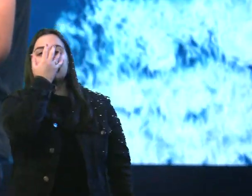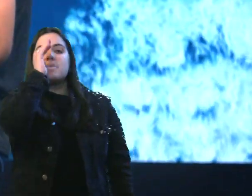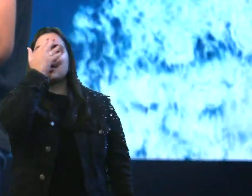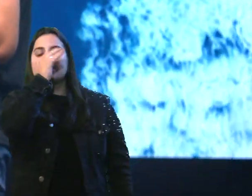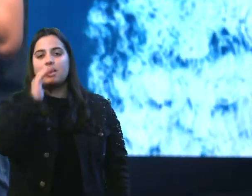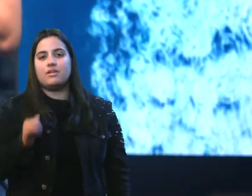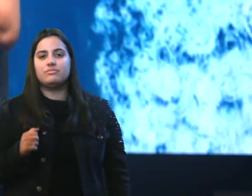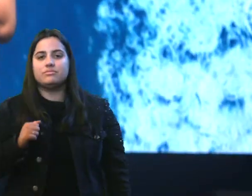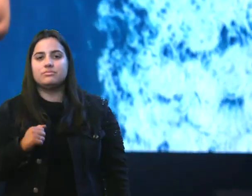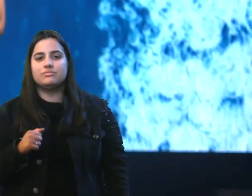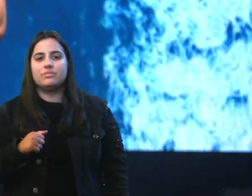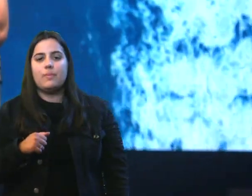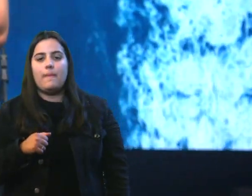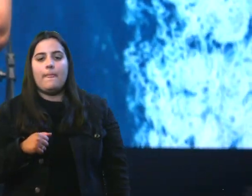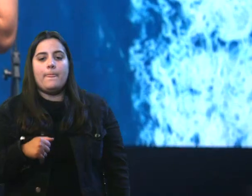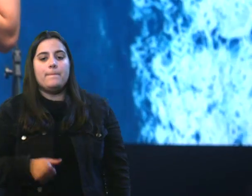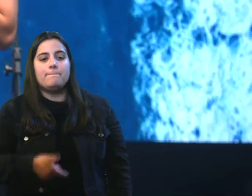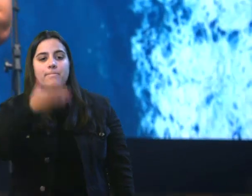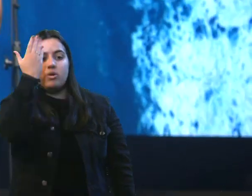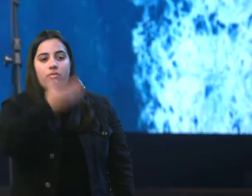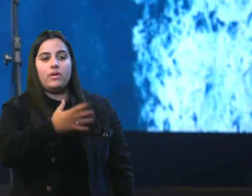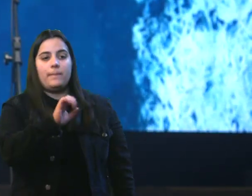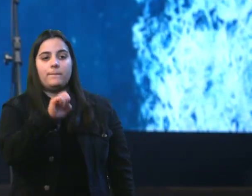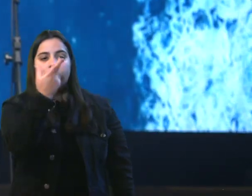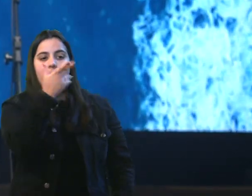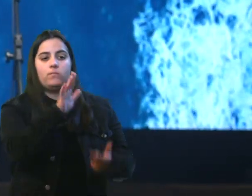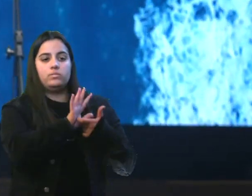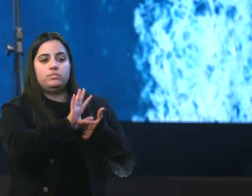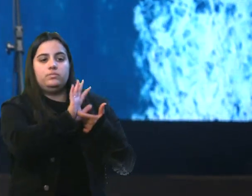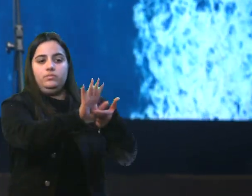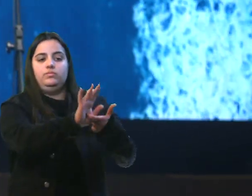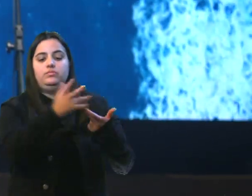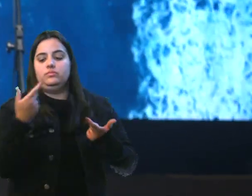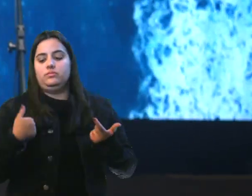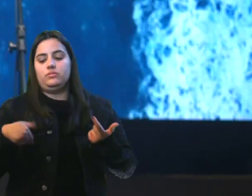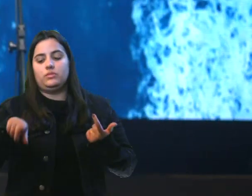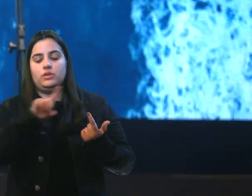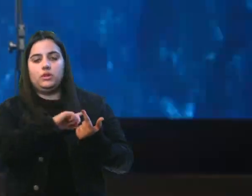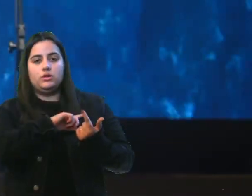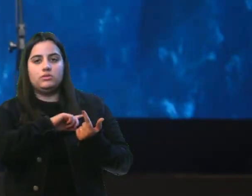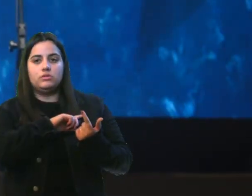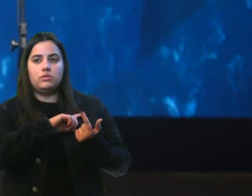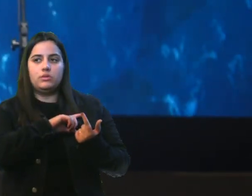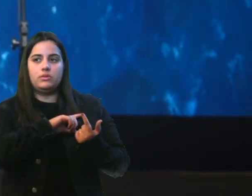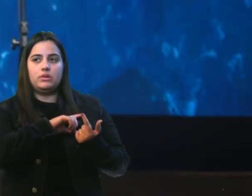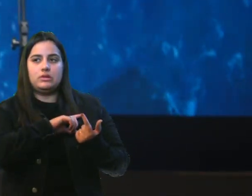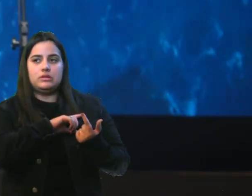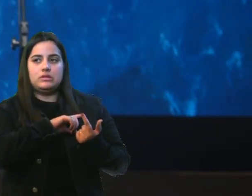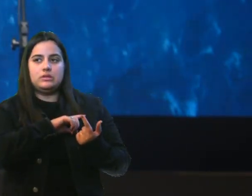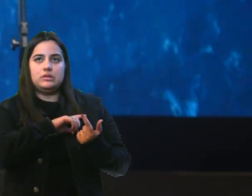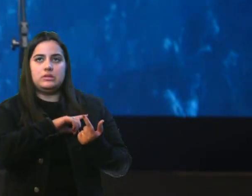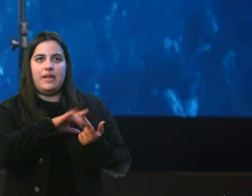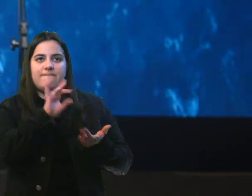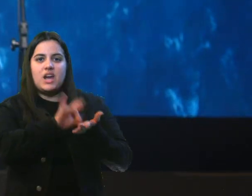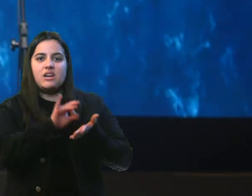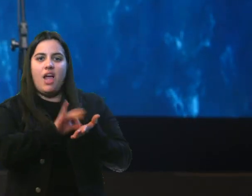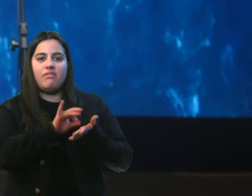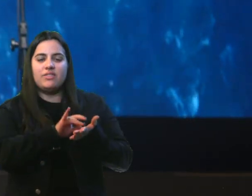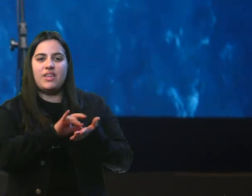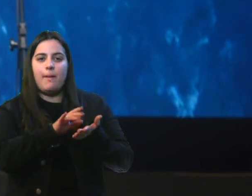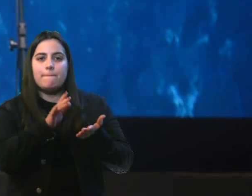ou mostrar que nós não somos quem nós somos.